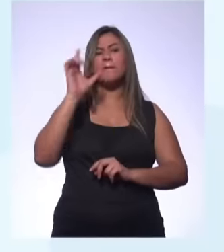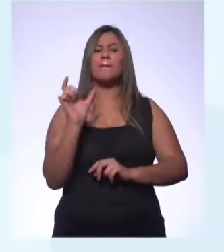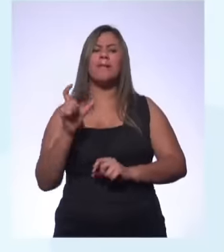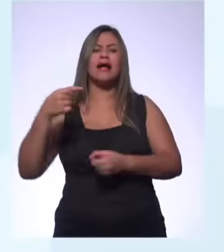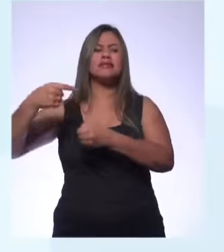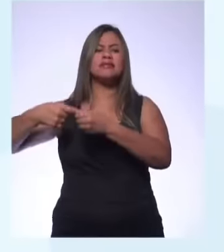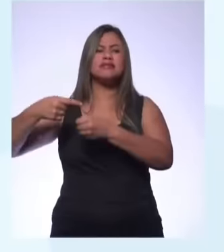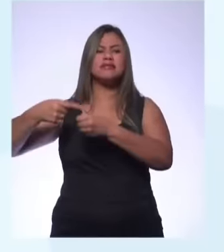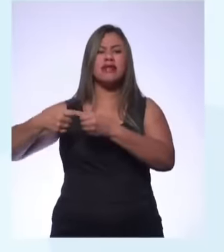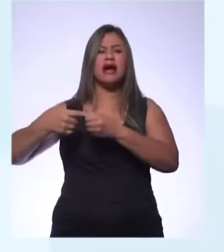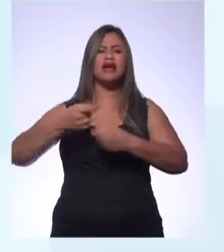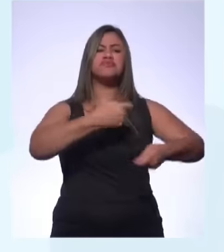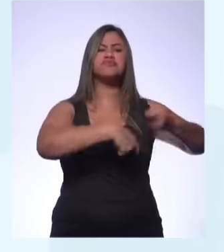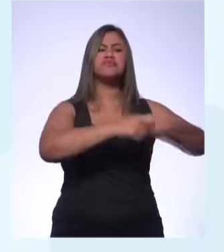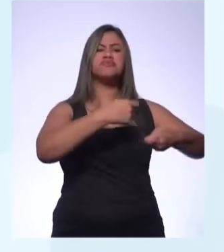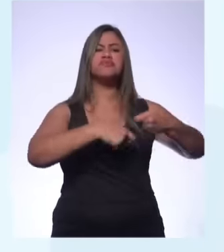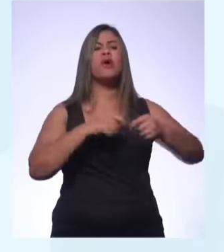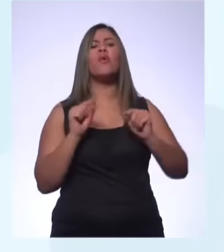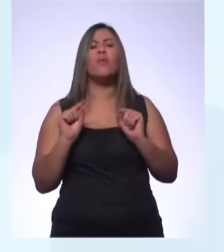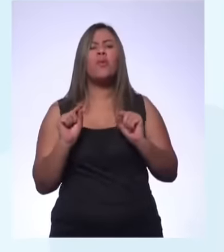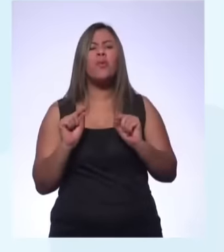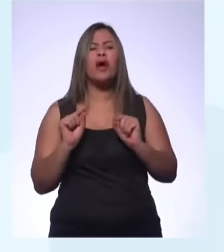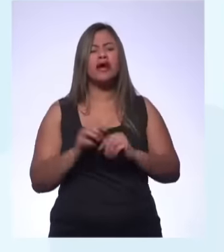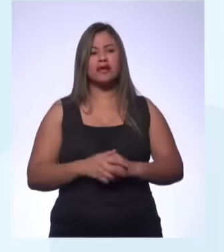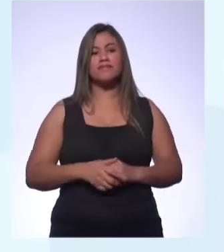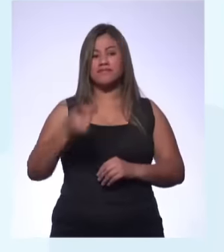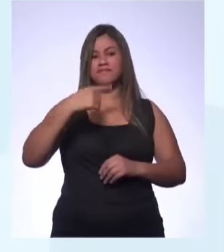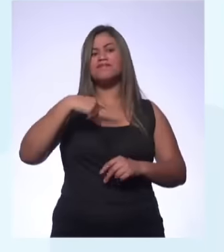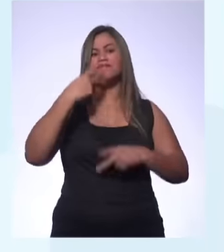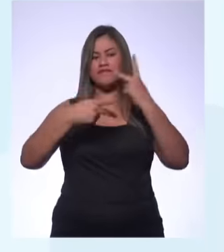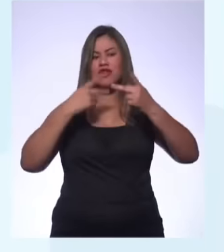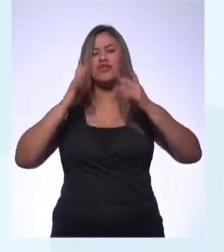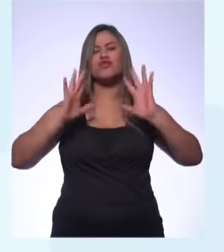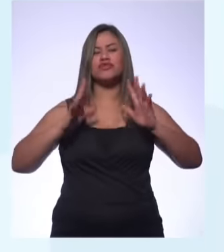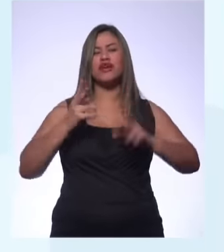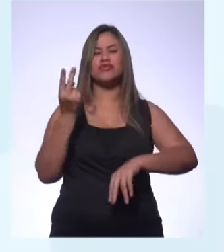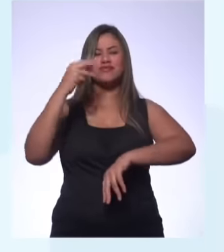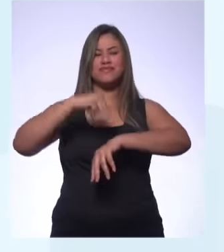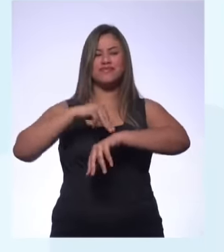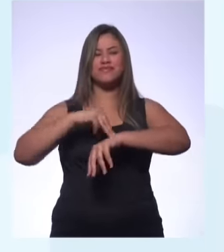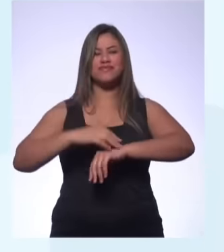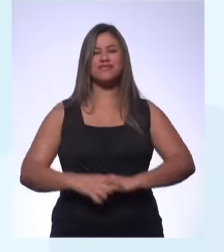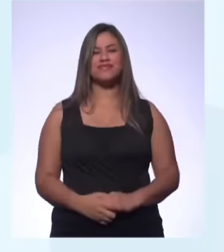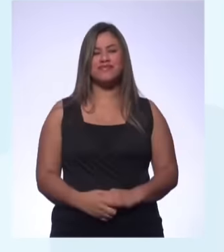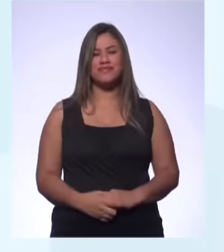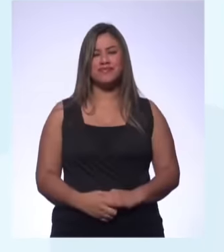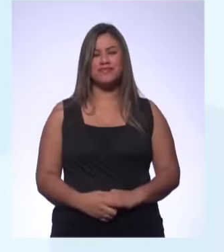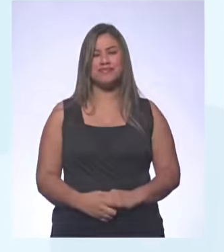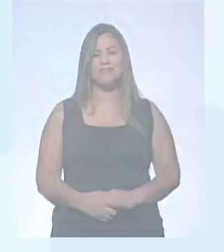ouve as palavras cidade, comércio? Falamos sobre isso na última aula. 2 minutos.